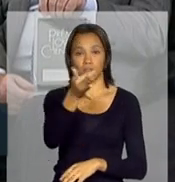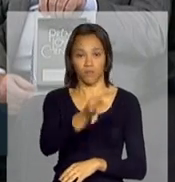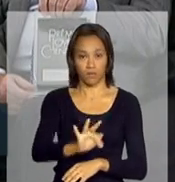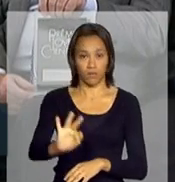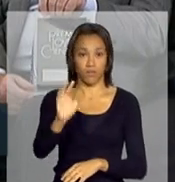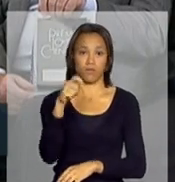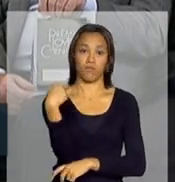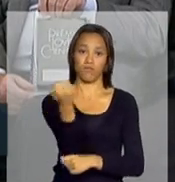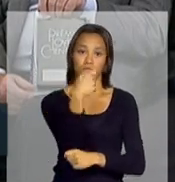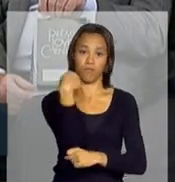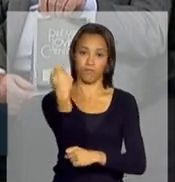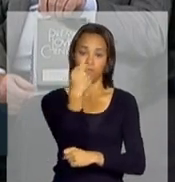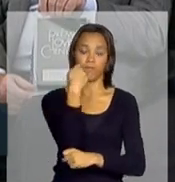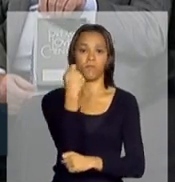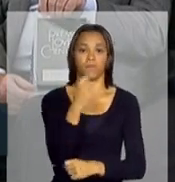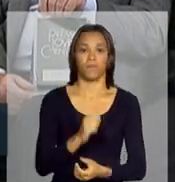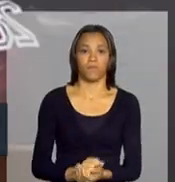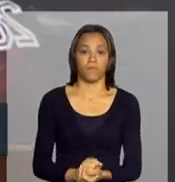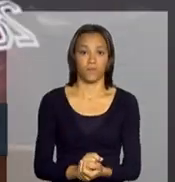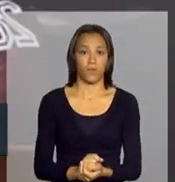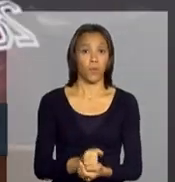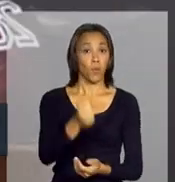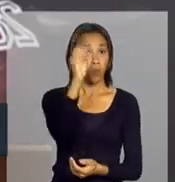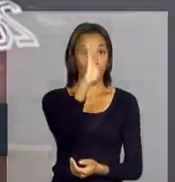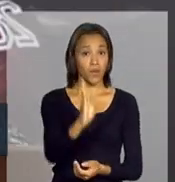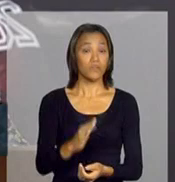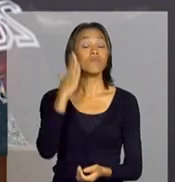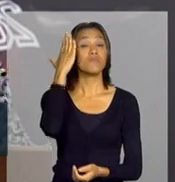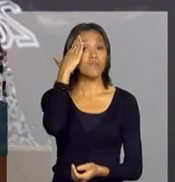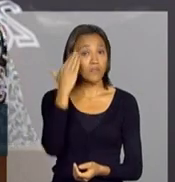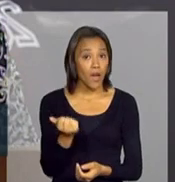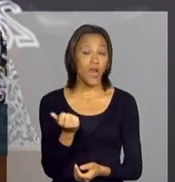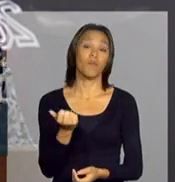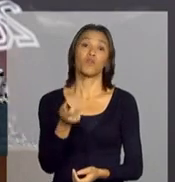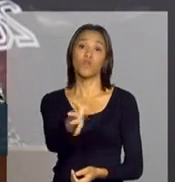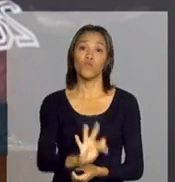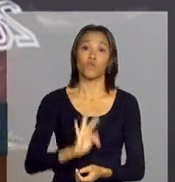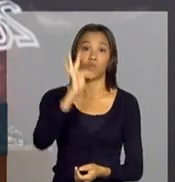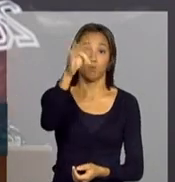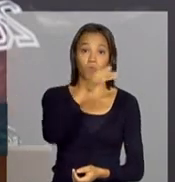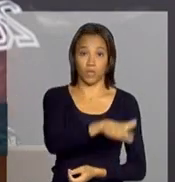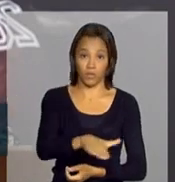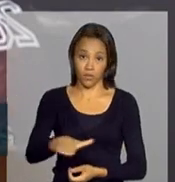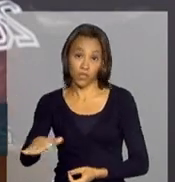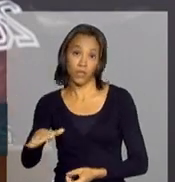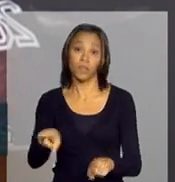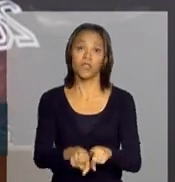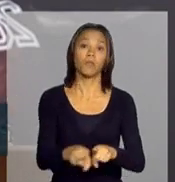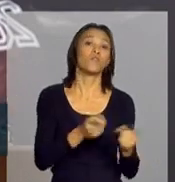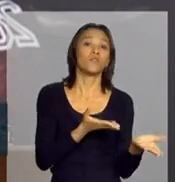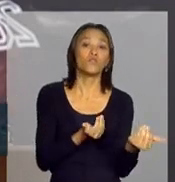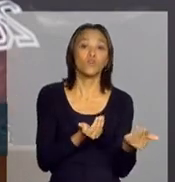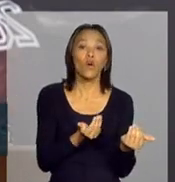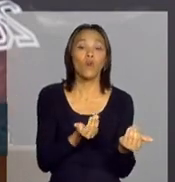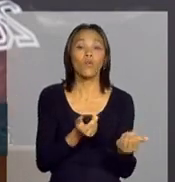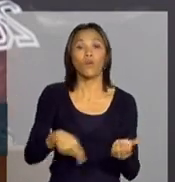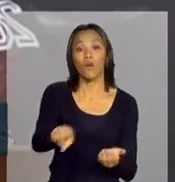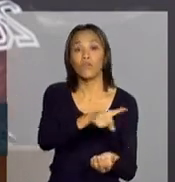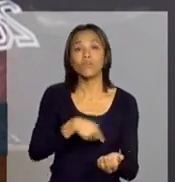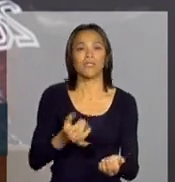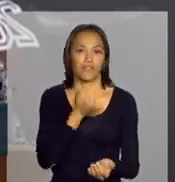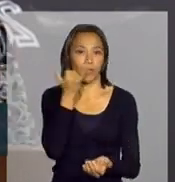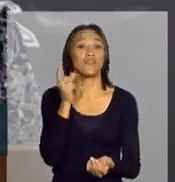do Sul o Brasil sabe que o futuro dos nossas crianças dos nossos jovens depende